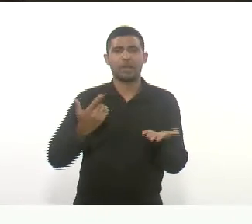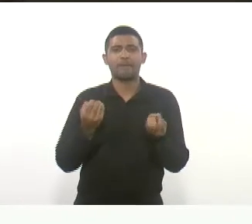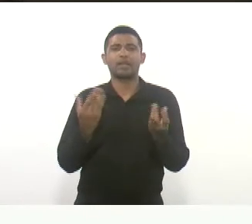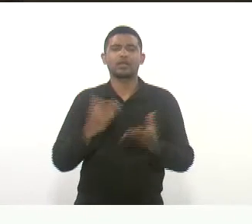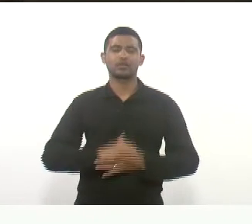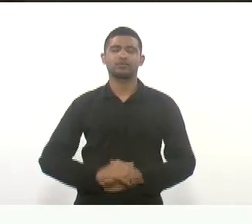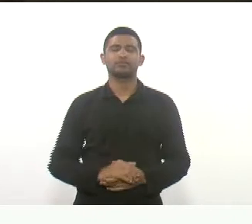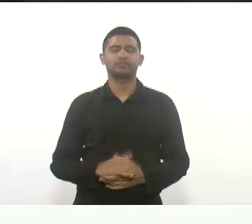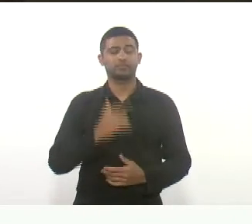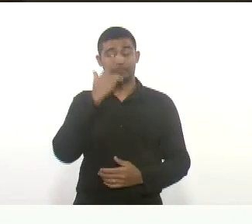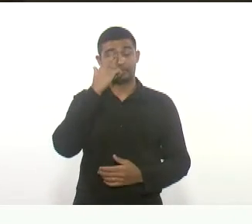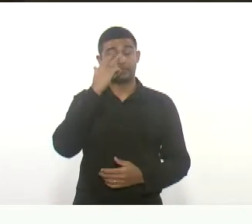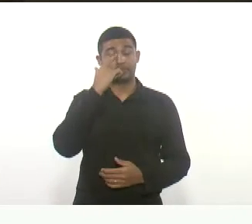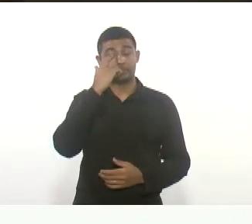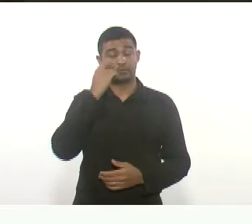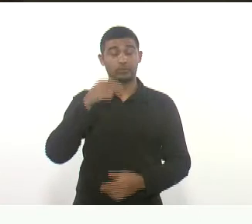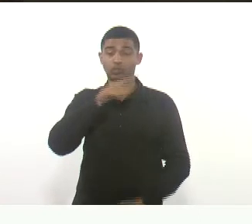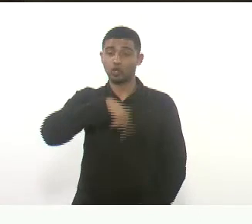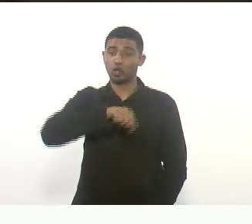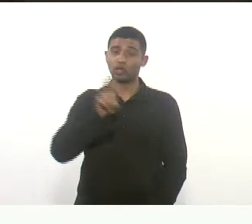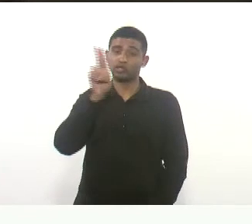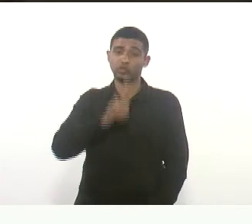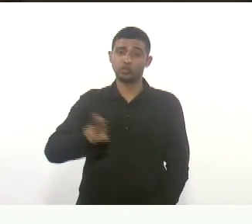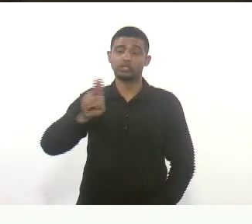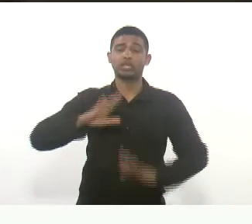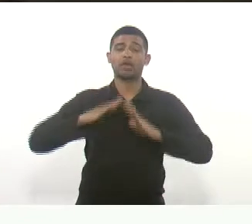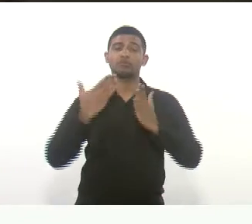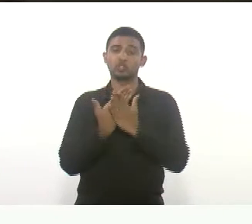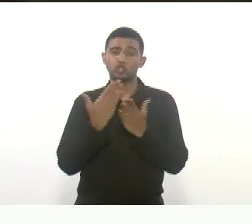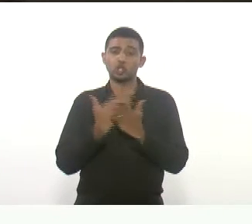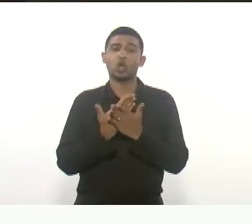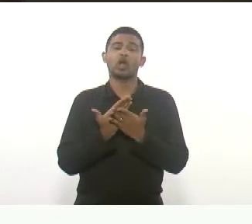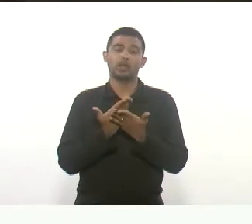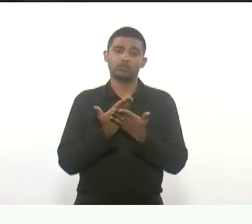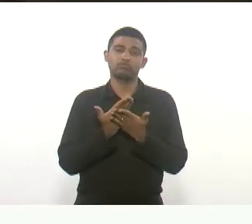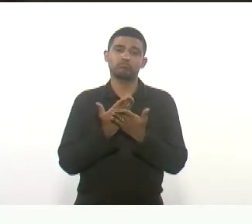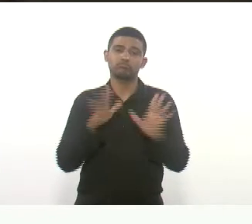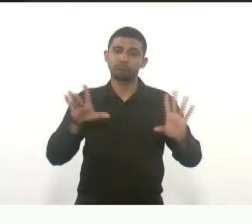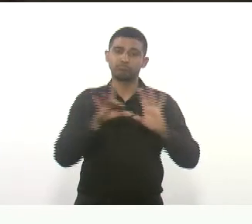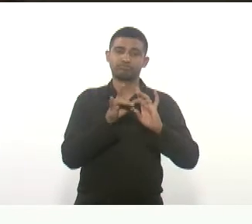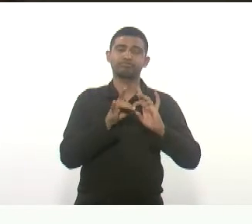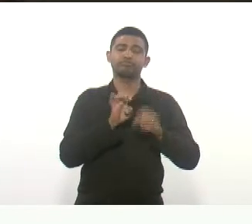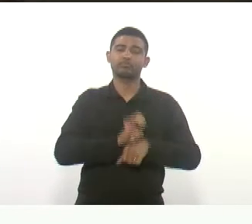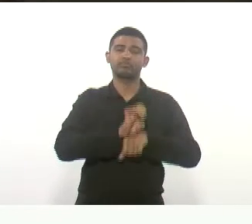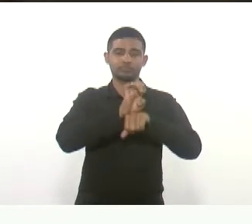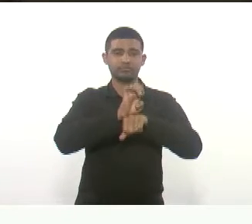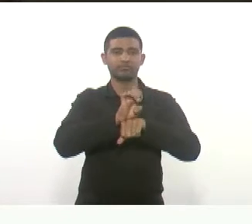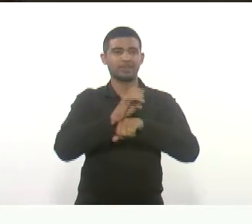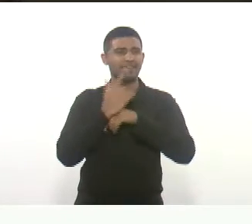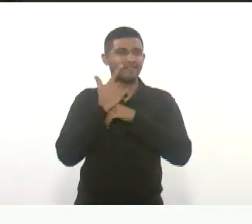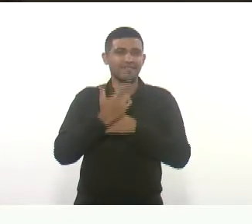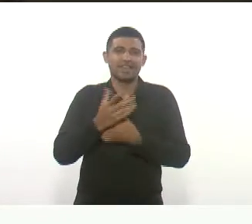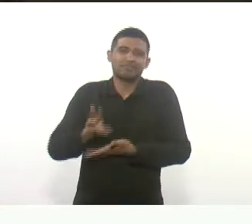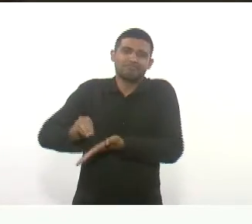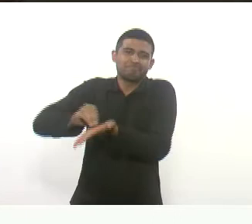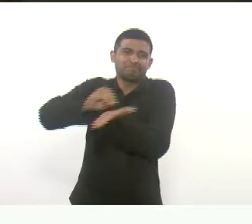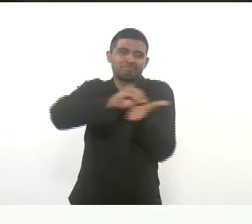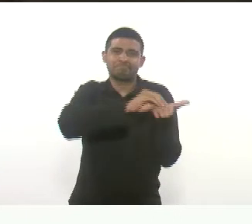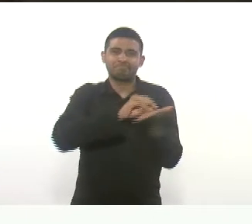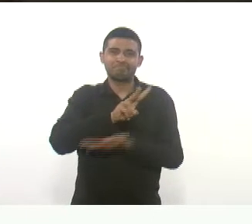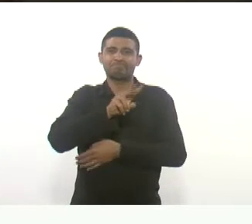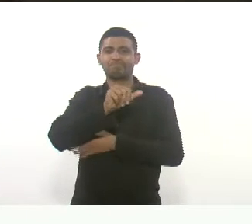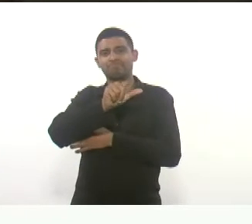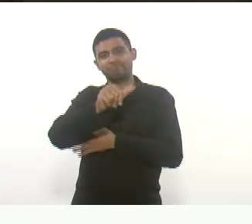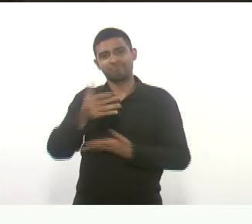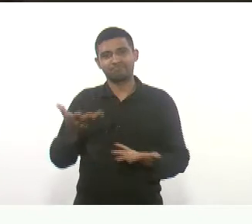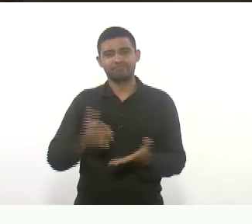pudesse também utilizá-las junto ao Estado pela a demanda que se faz necessária.